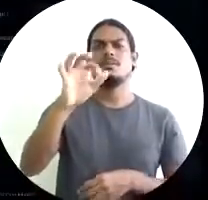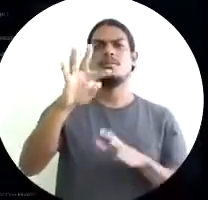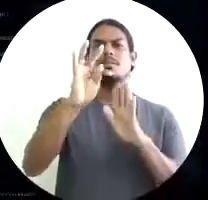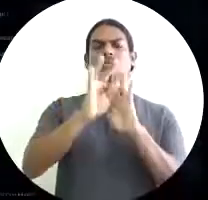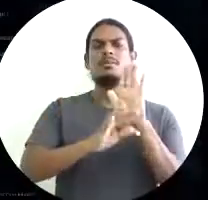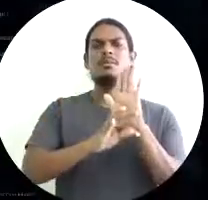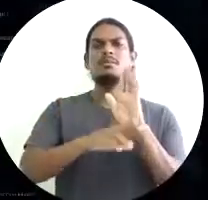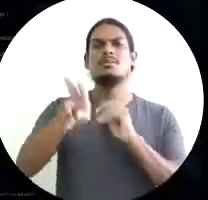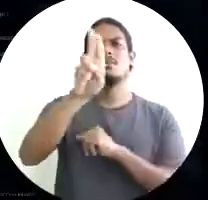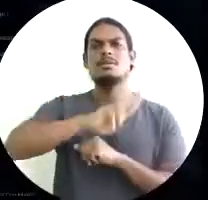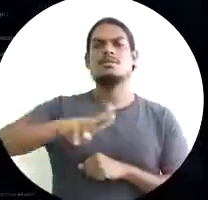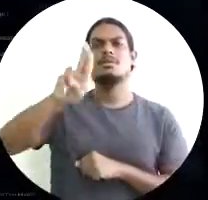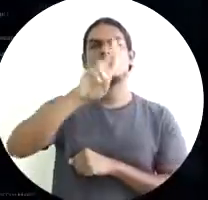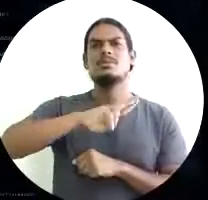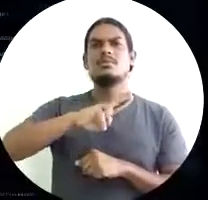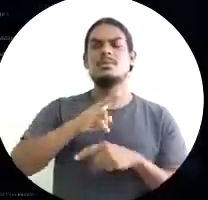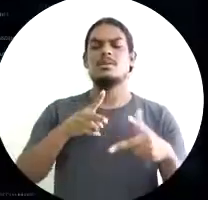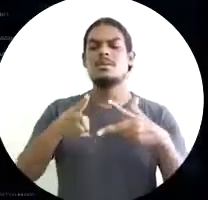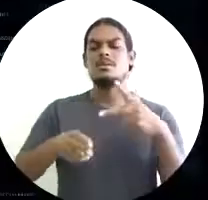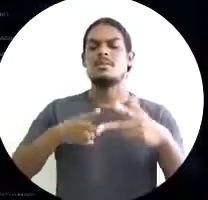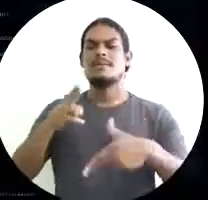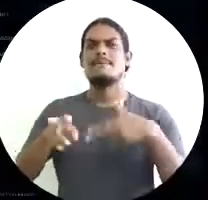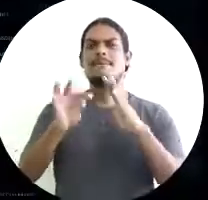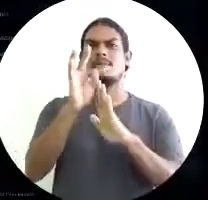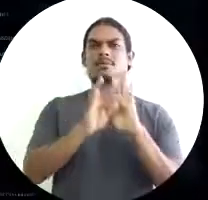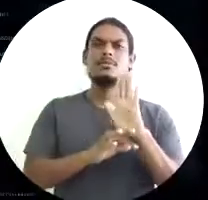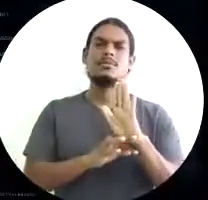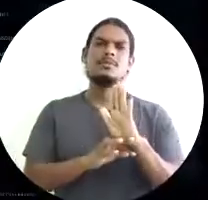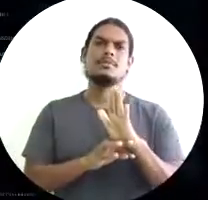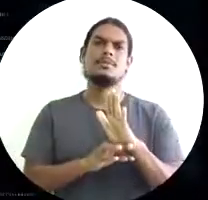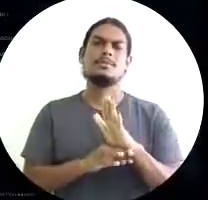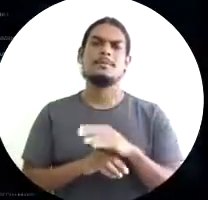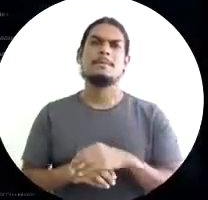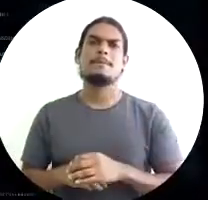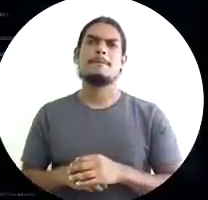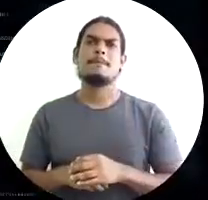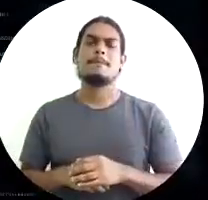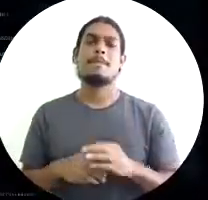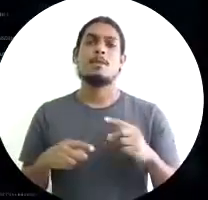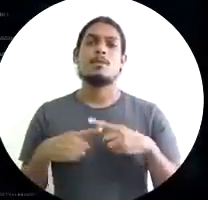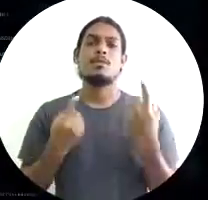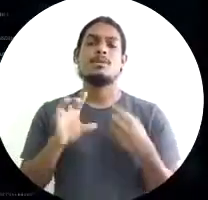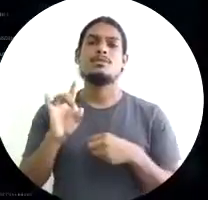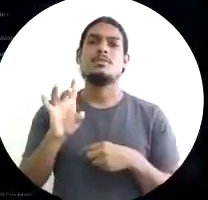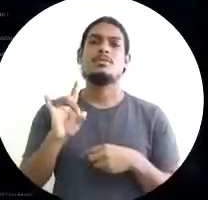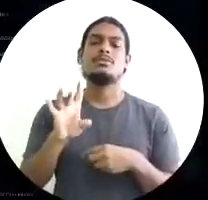para modificar o texto. Agora, não é modificar